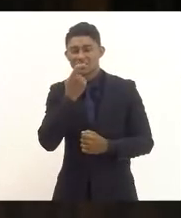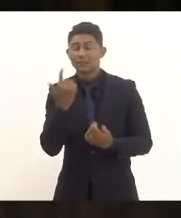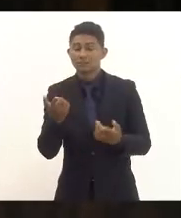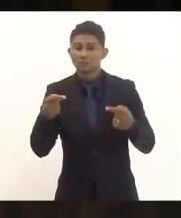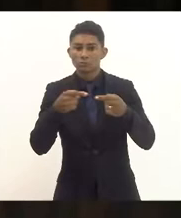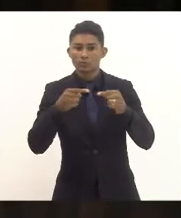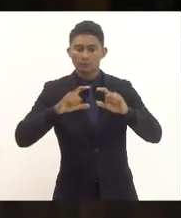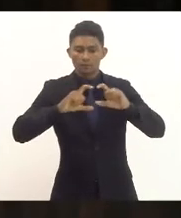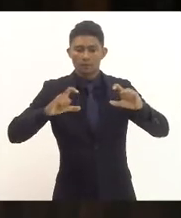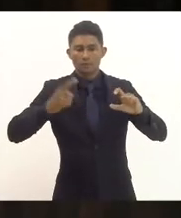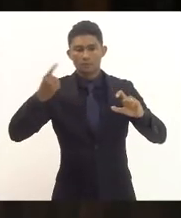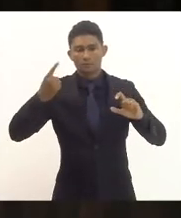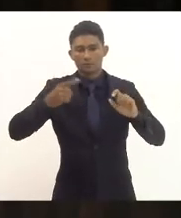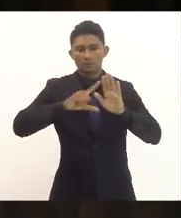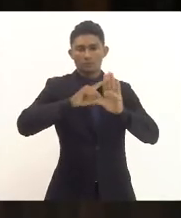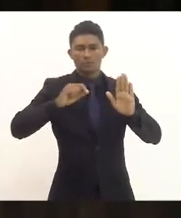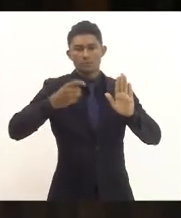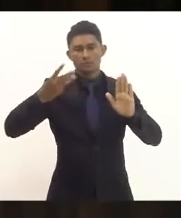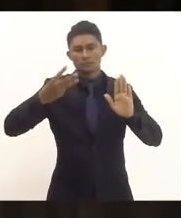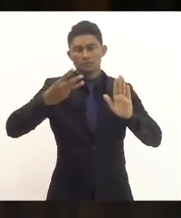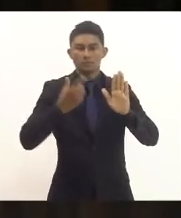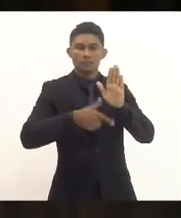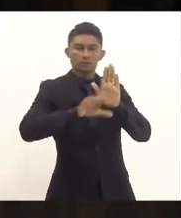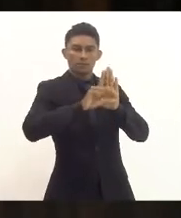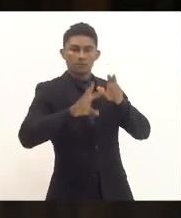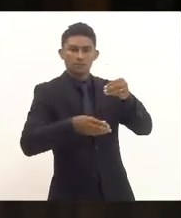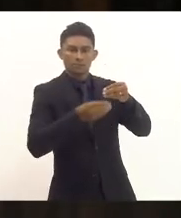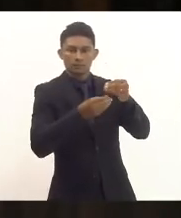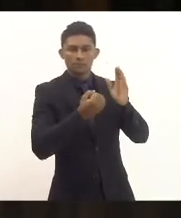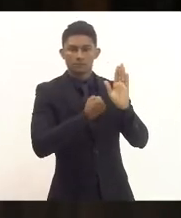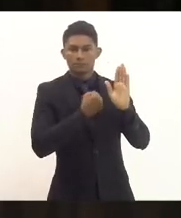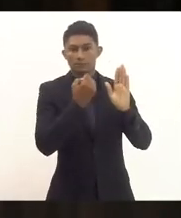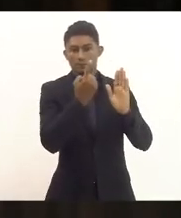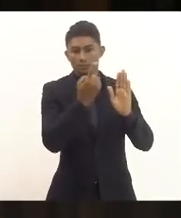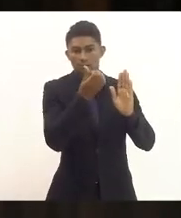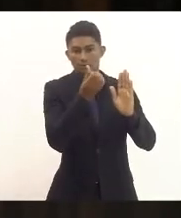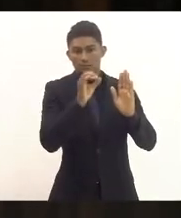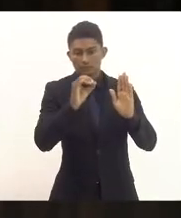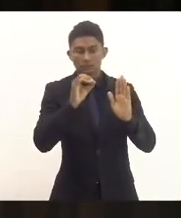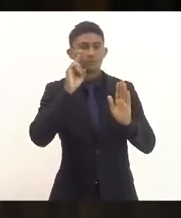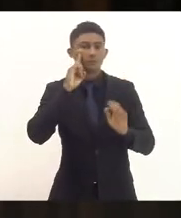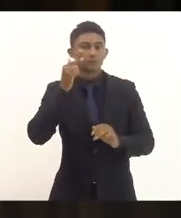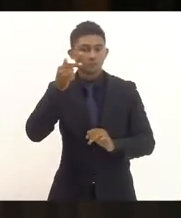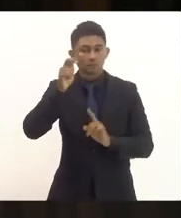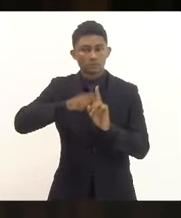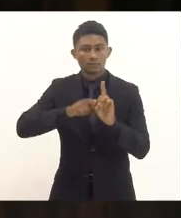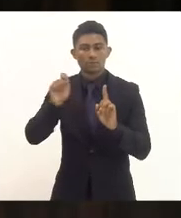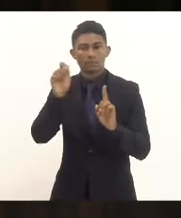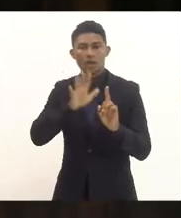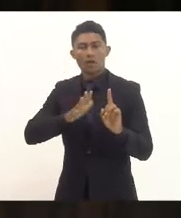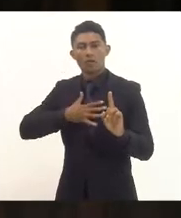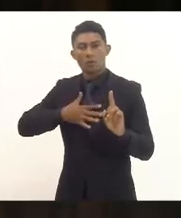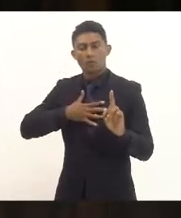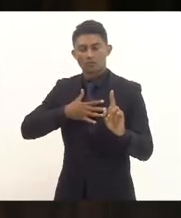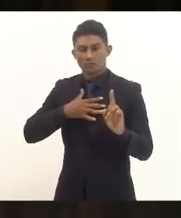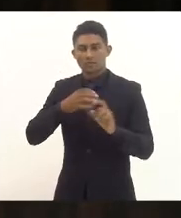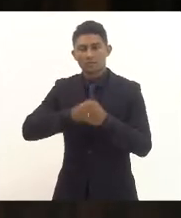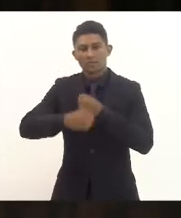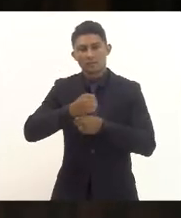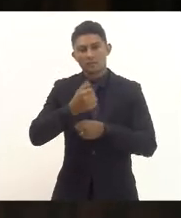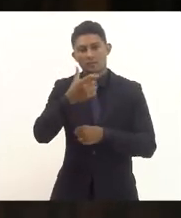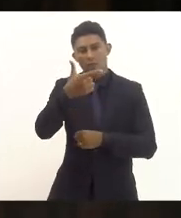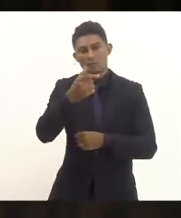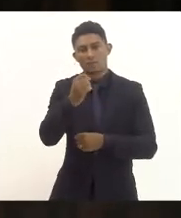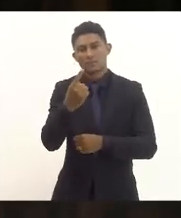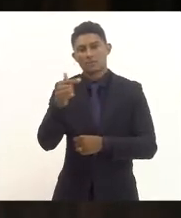parágrafo 8º do artigo 3º da Lei Complementar 160 de sete de agosto de 17 naquela na